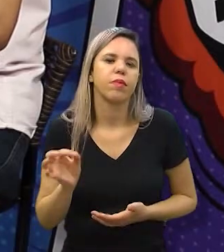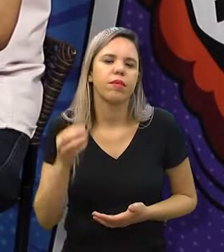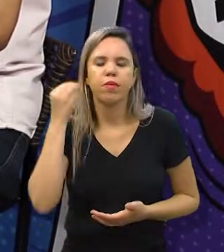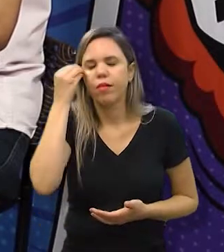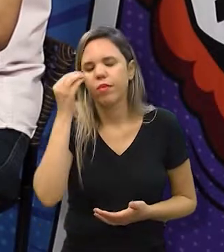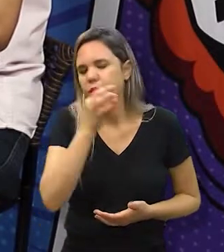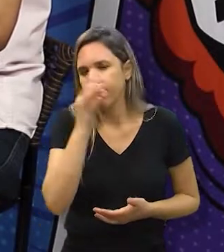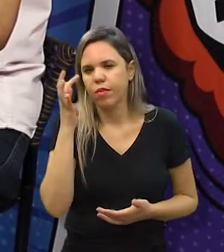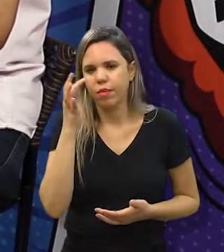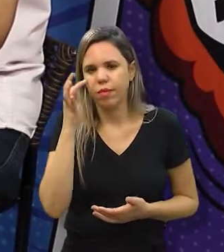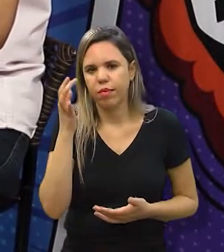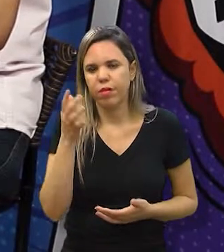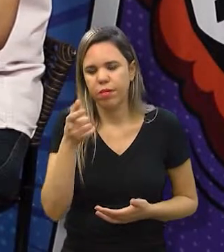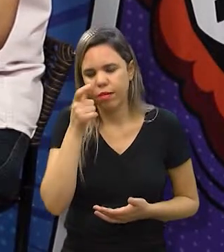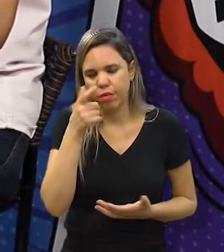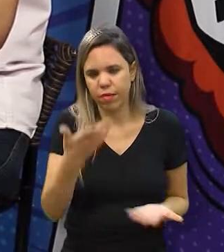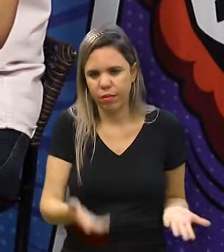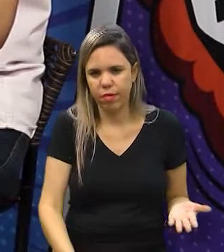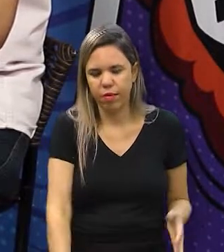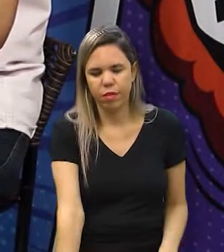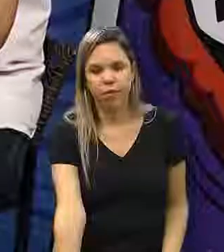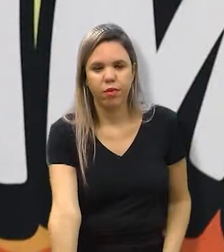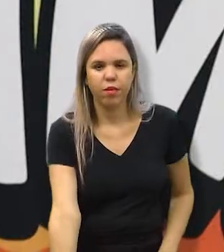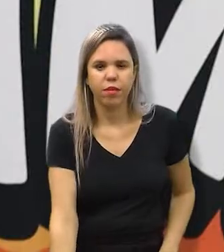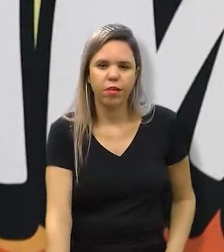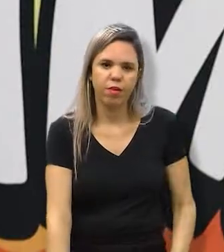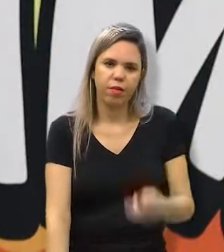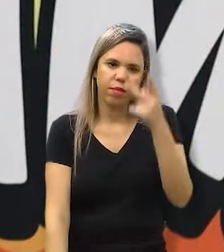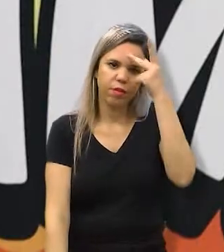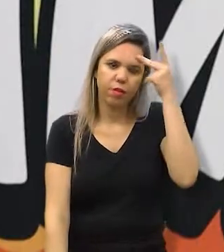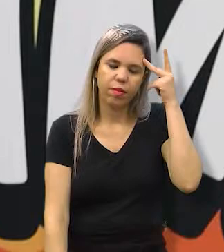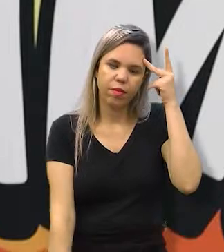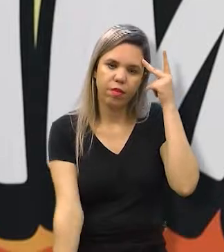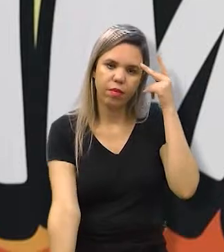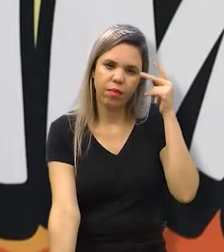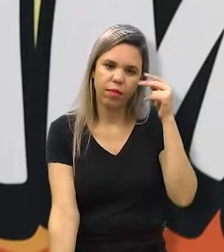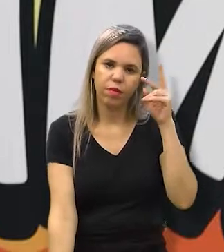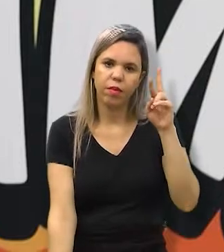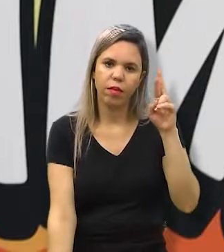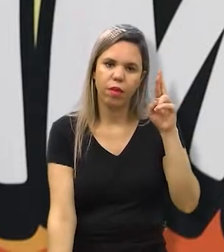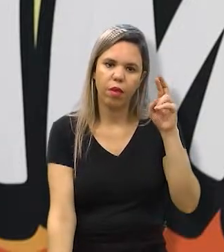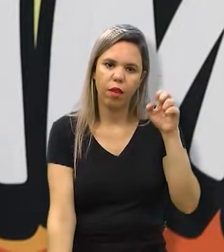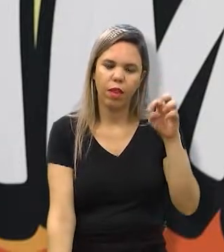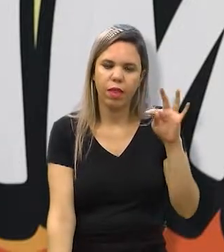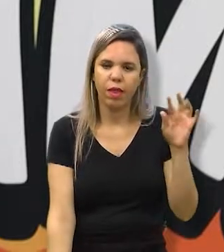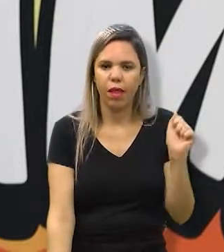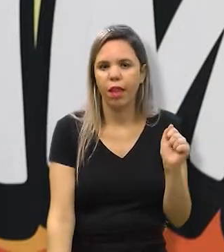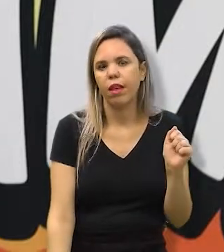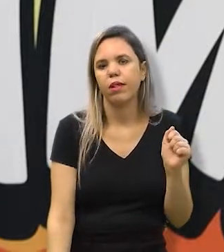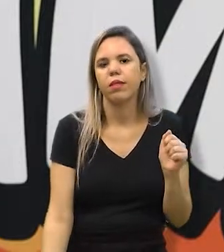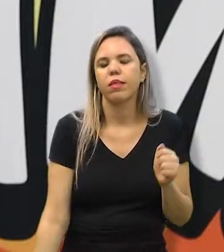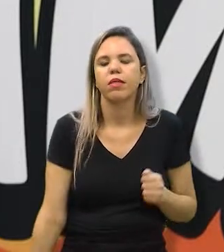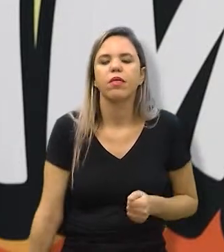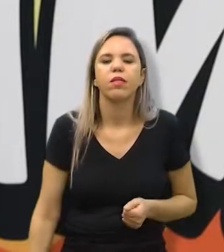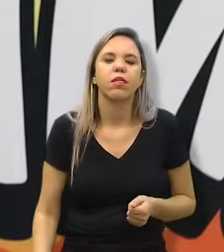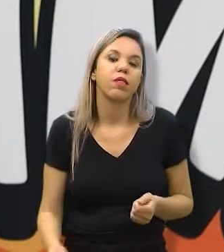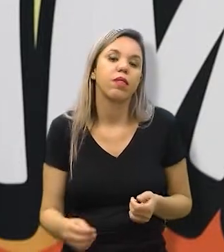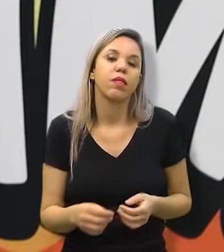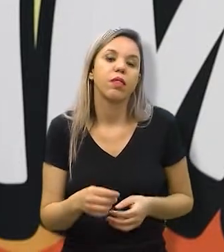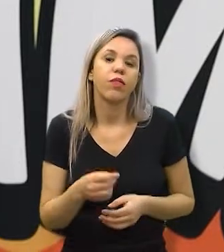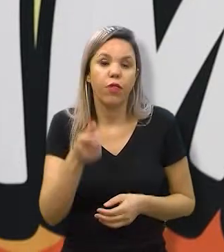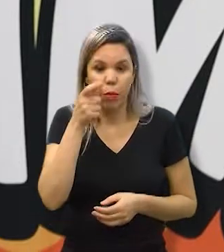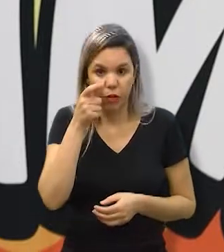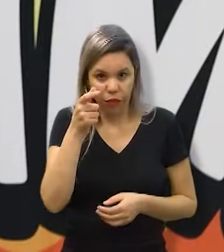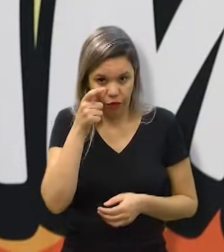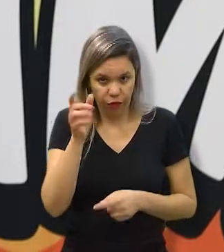certeza que vai ser uma experiência incrível para quem for para Virkadás. Gente, olha só, a Renata tem o book trailer do